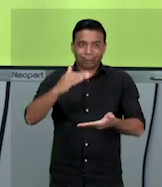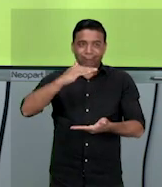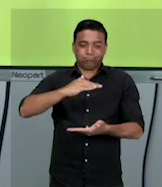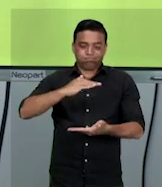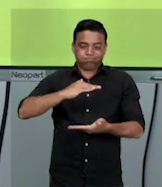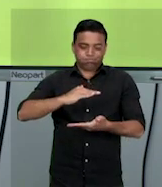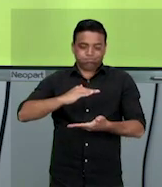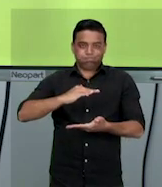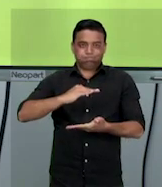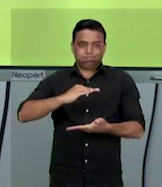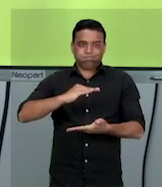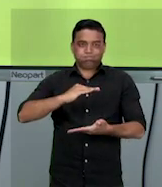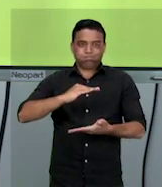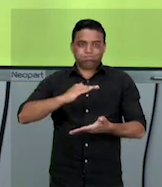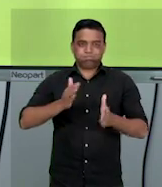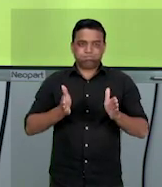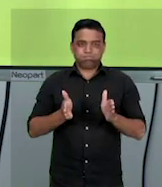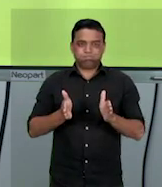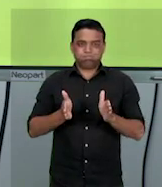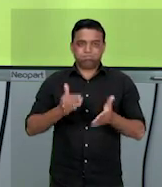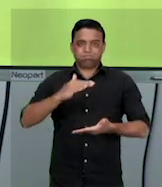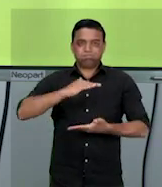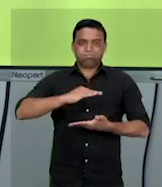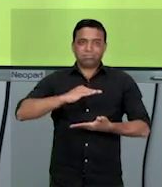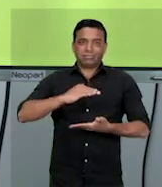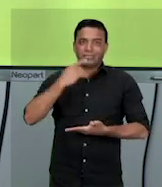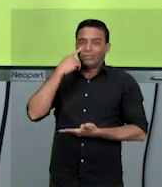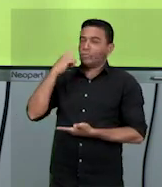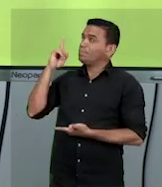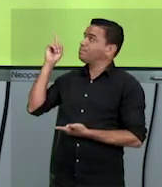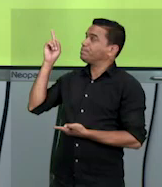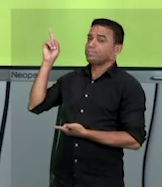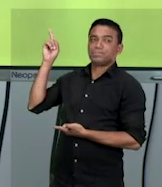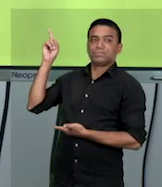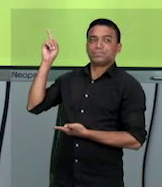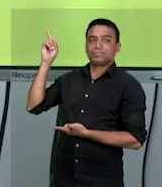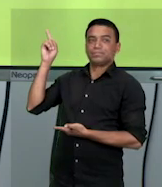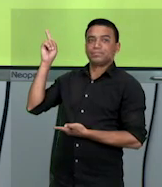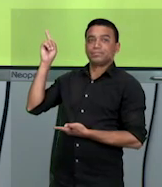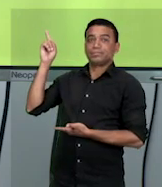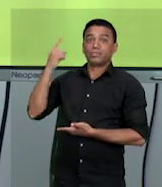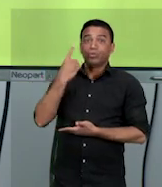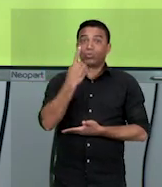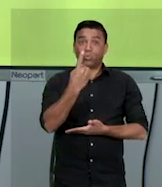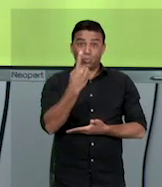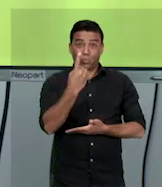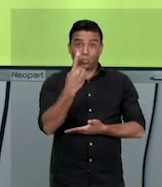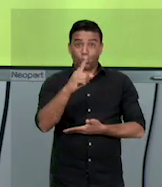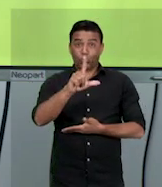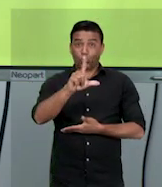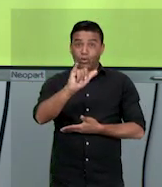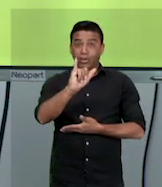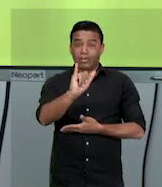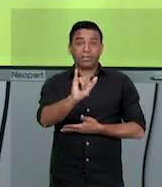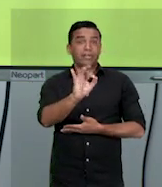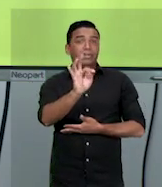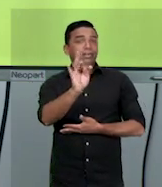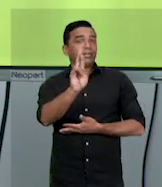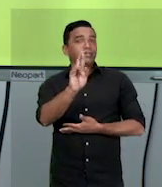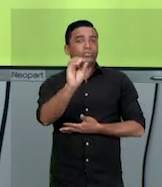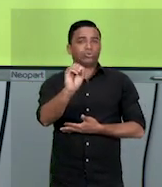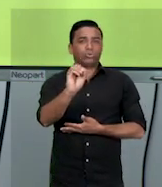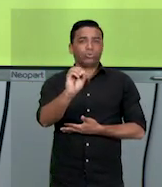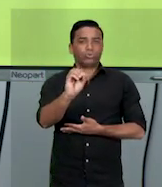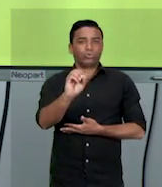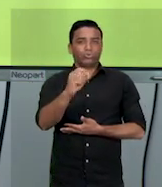cubo. Nós temos esse cubo, 1 litro vai corresponder